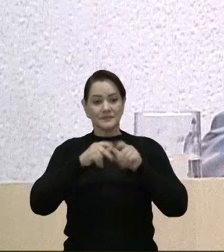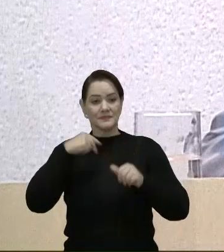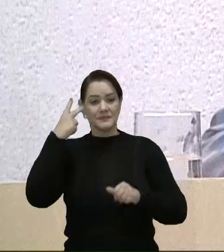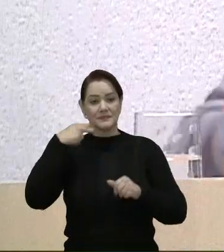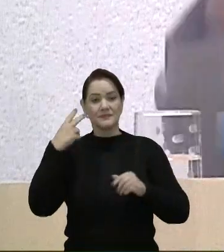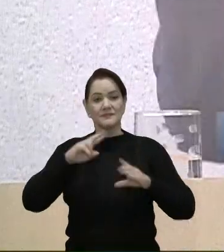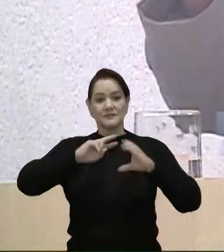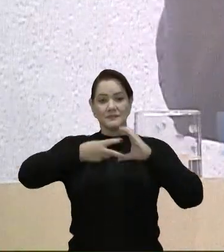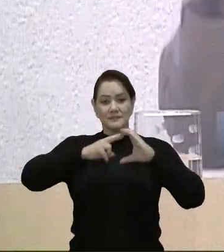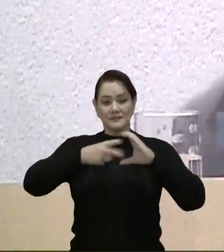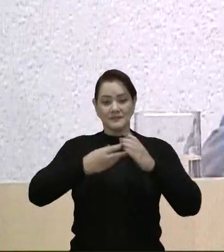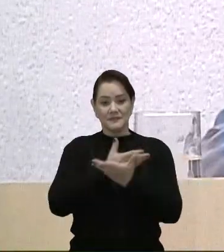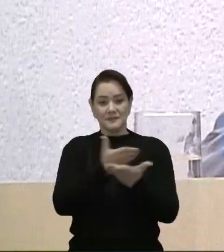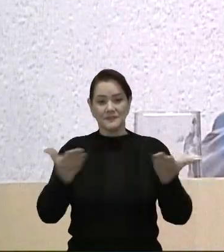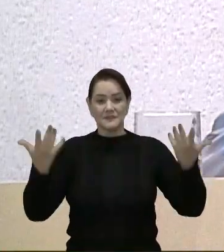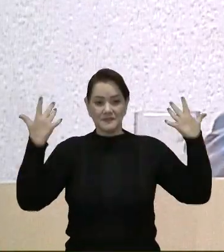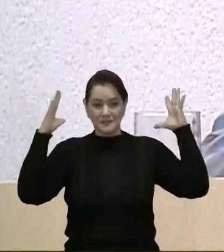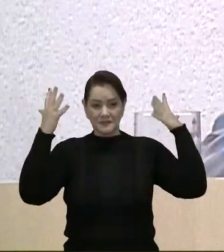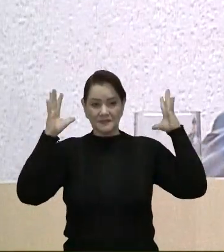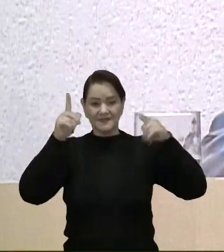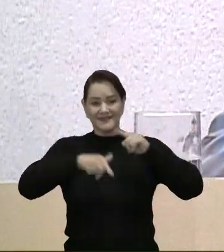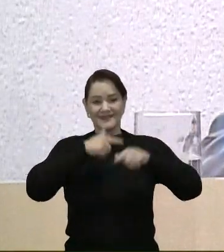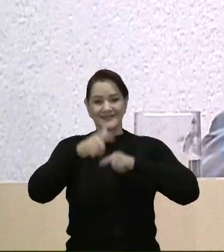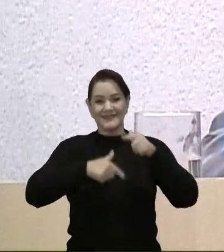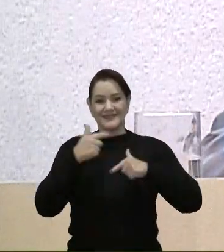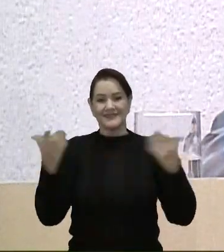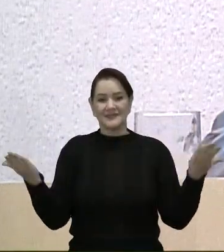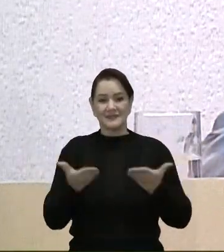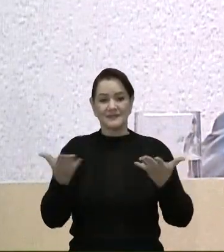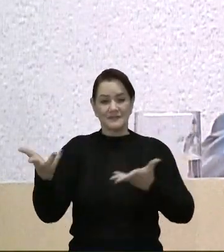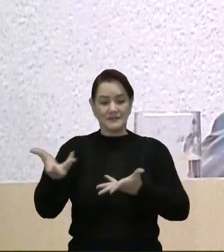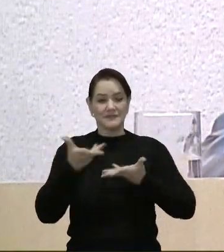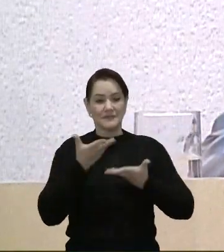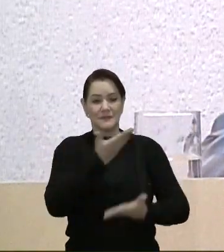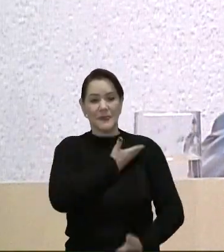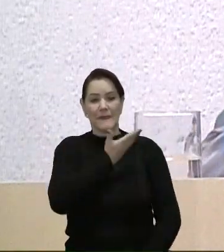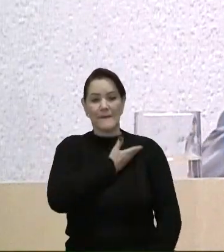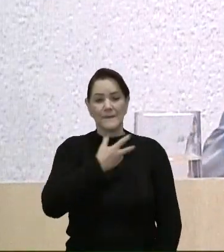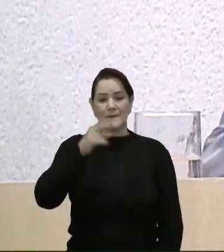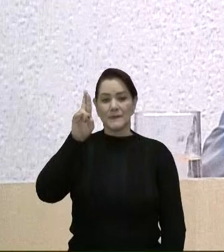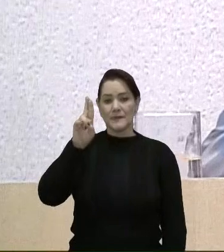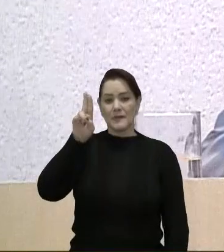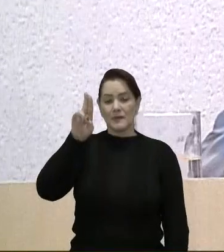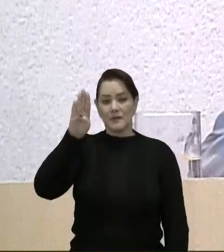dessa casa por parabenizar esses trabalhadores. Quero convidar o meu amigo Rubens Luiz,